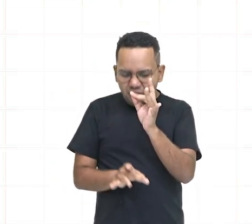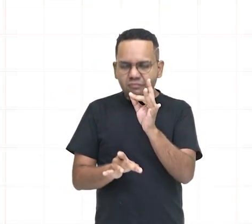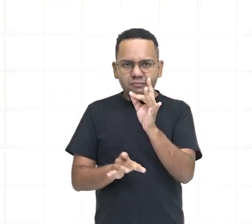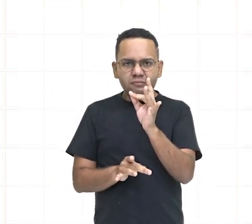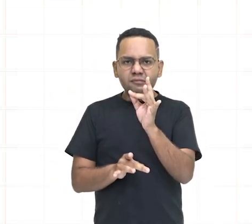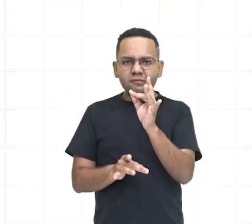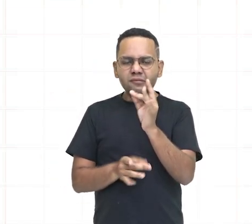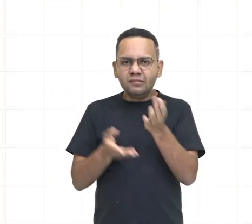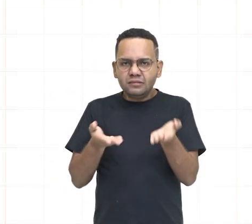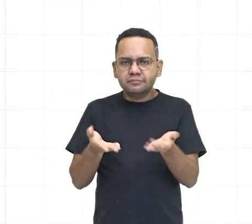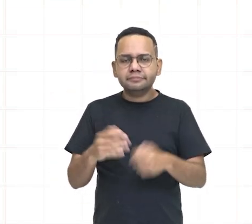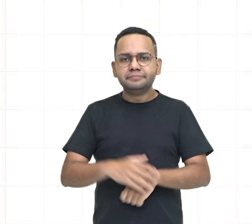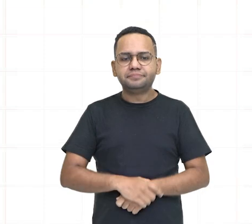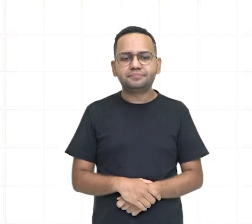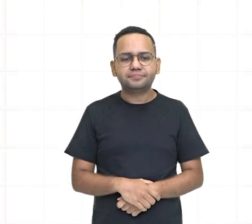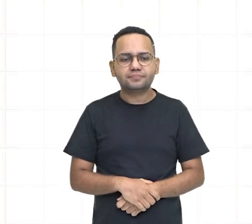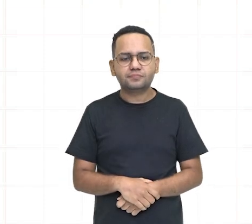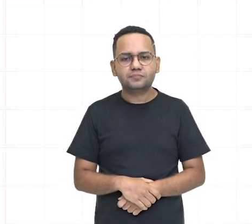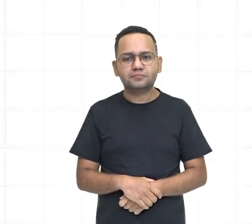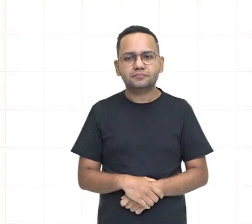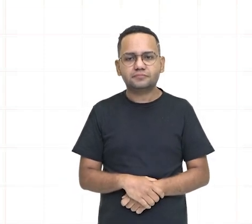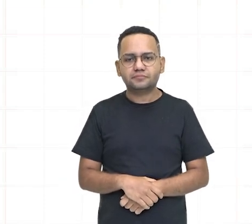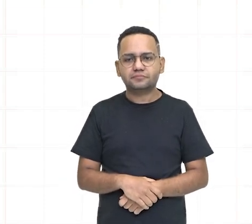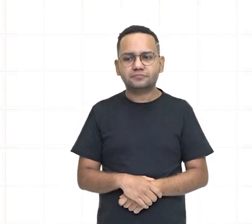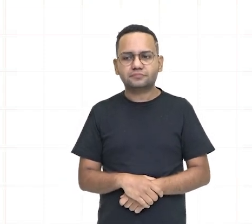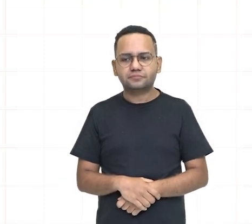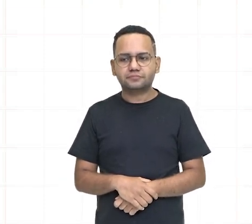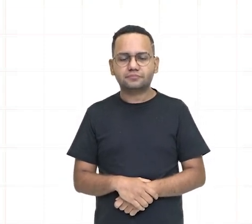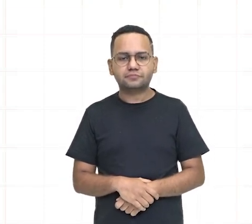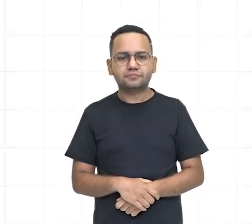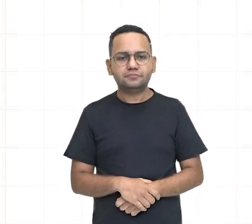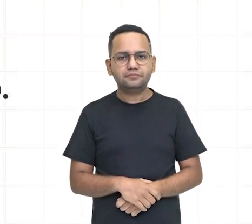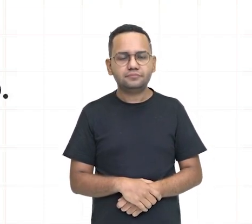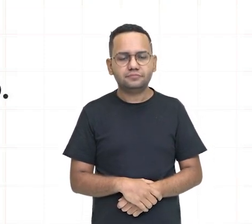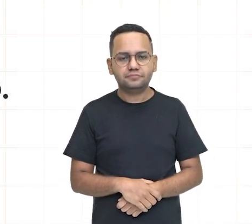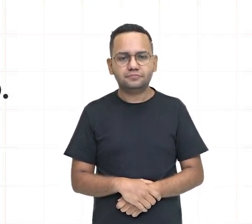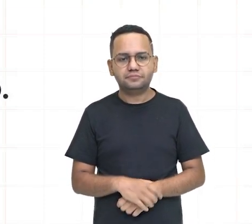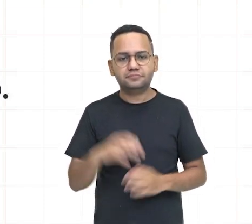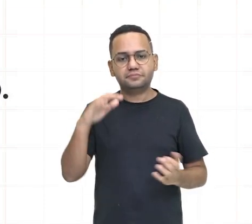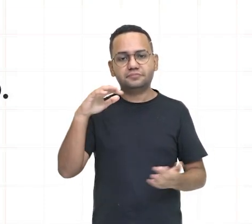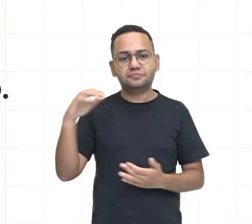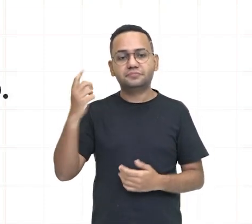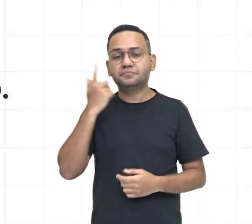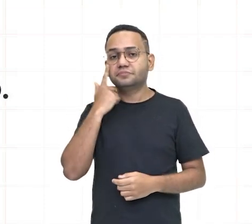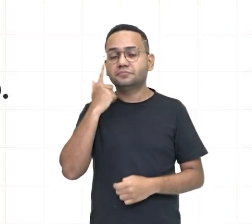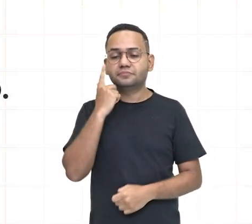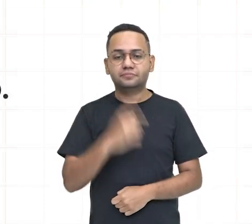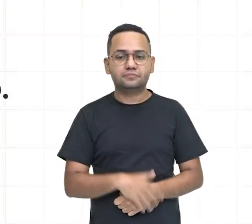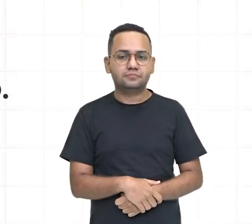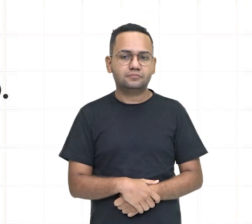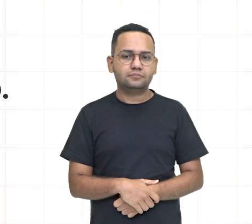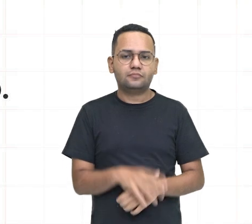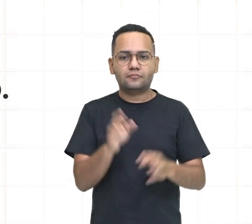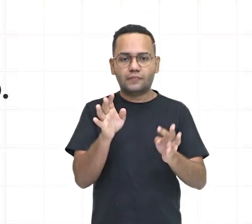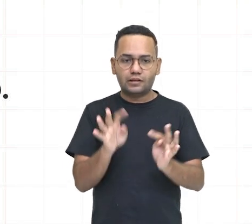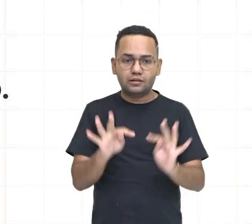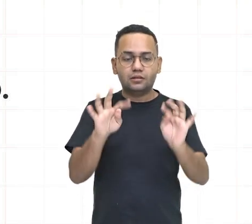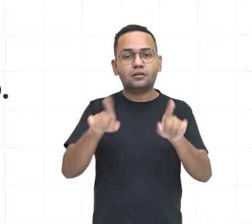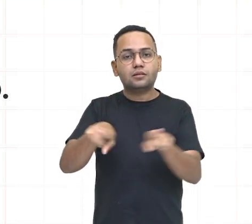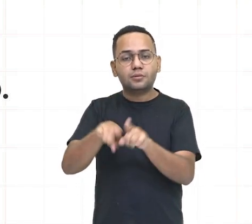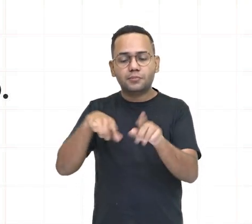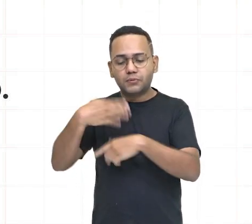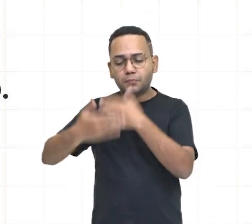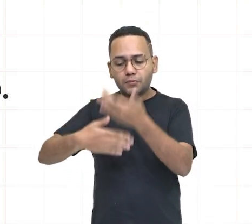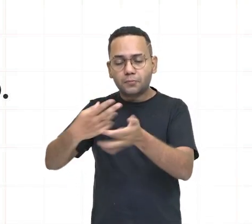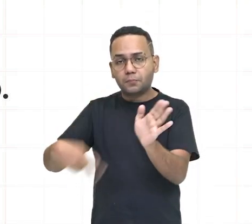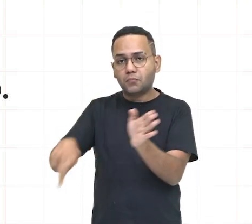usuários finais. Vamos dar uma olhada na tecnologia, nos sistemas e processos de produção que foram acontecendo ao